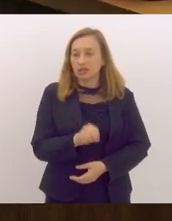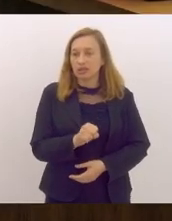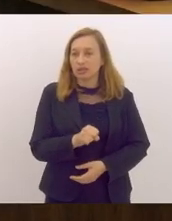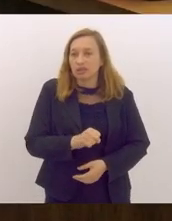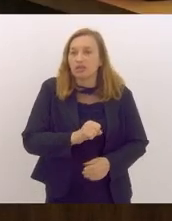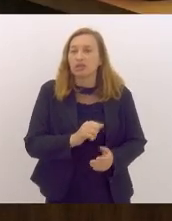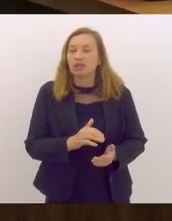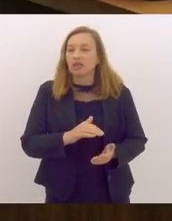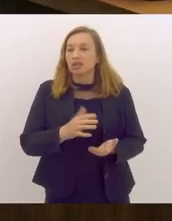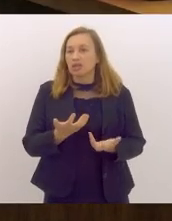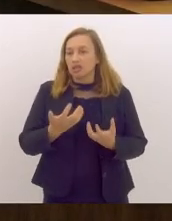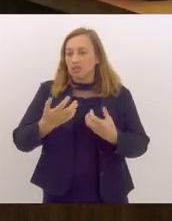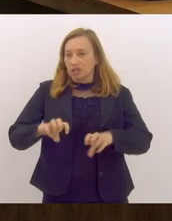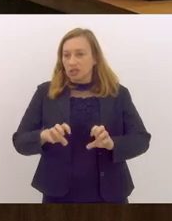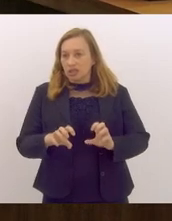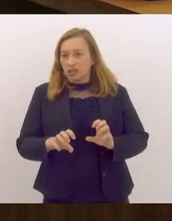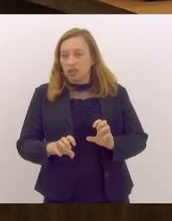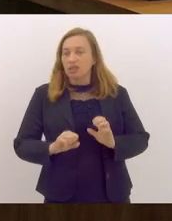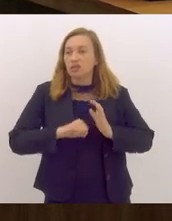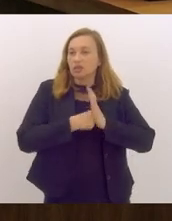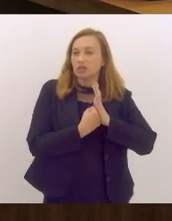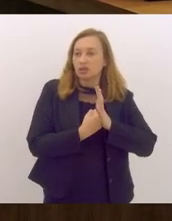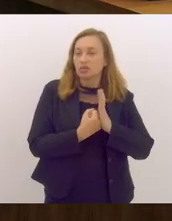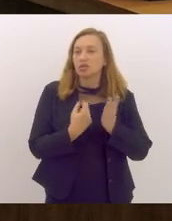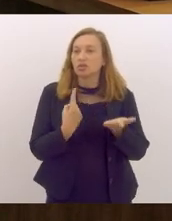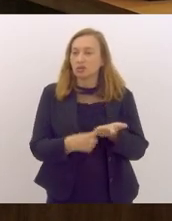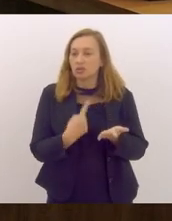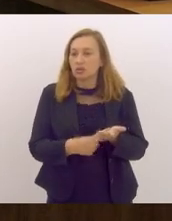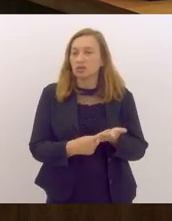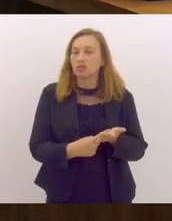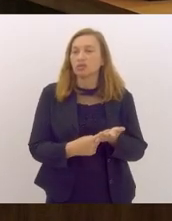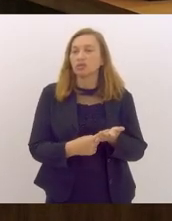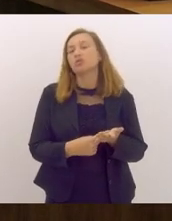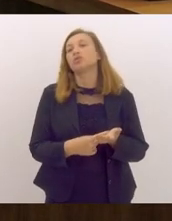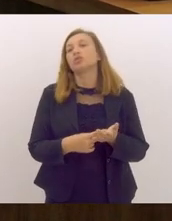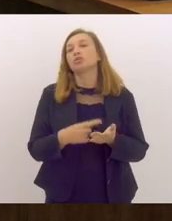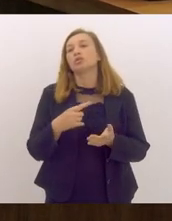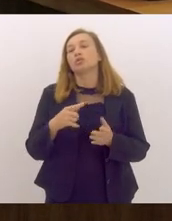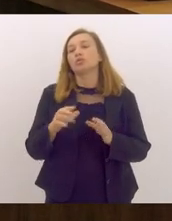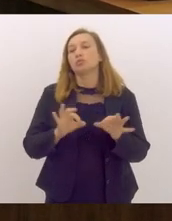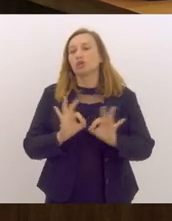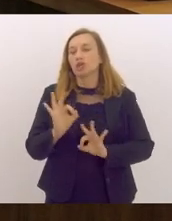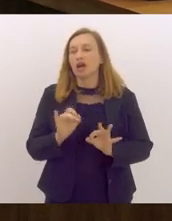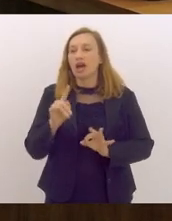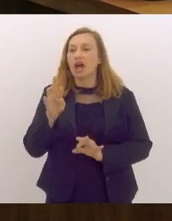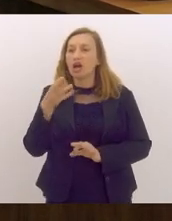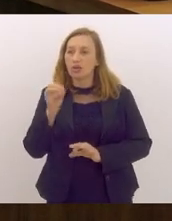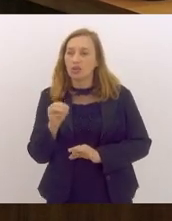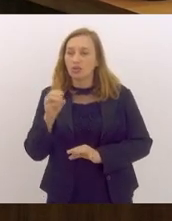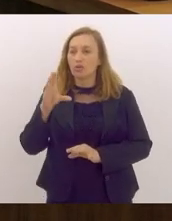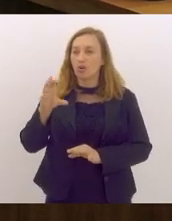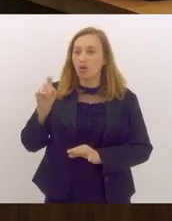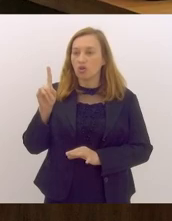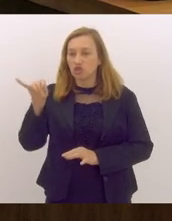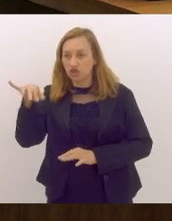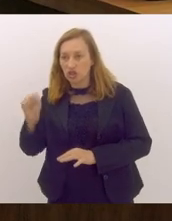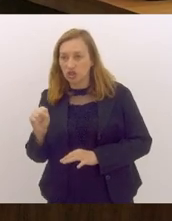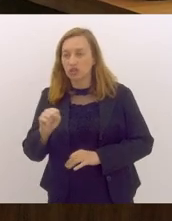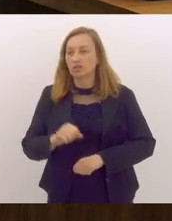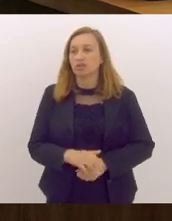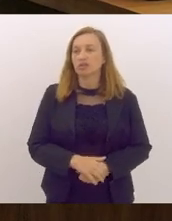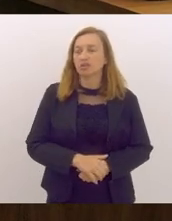a derrubada do veto acordada do projeto da agroecologia, cumprimentar minha companheira Marina de longa data,